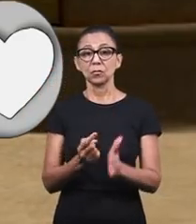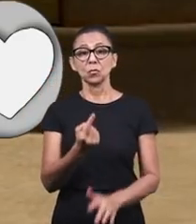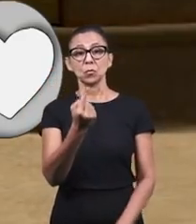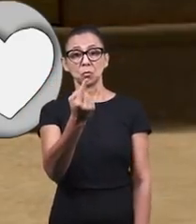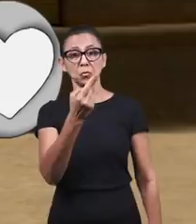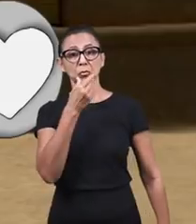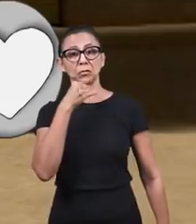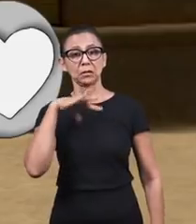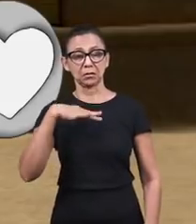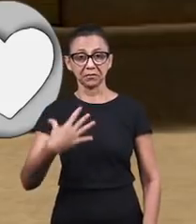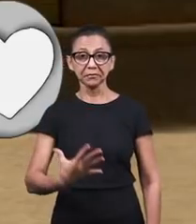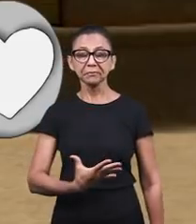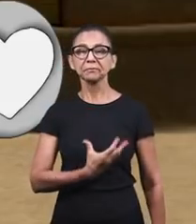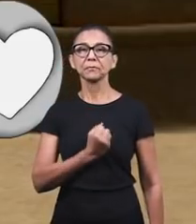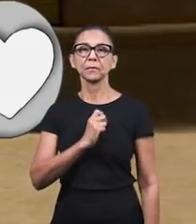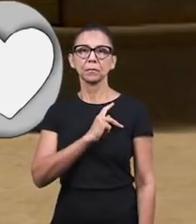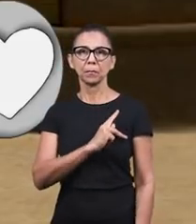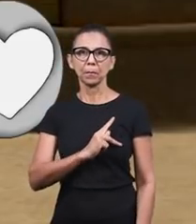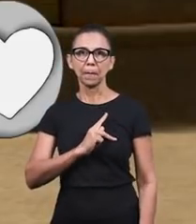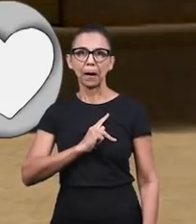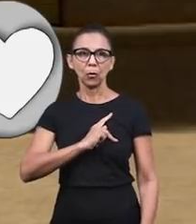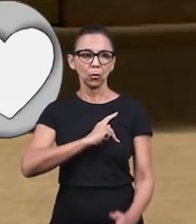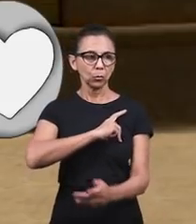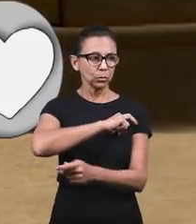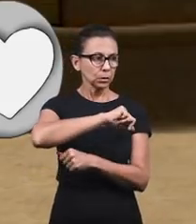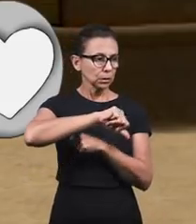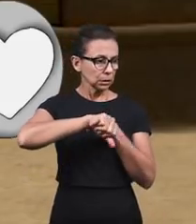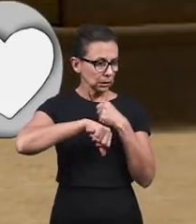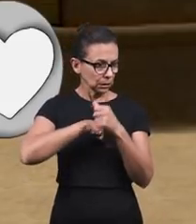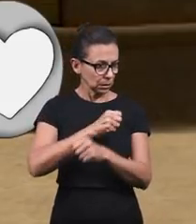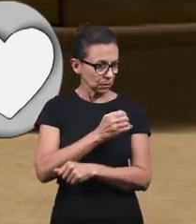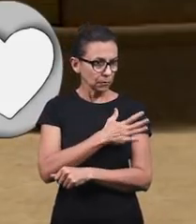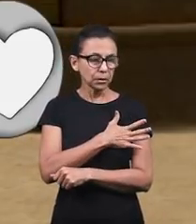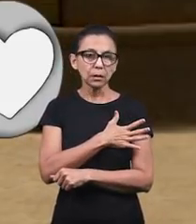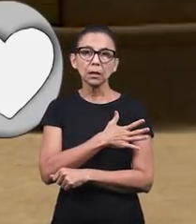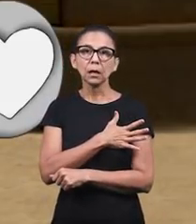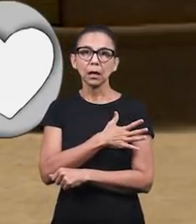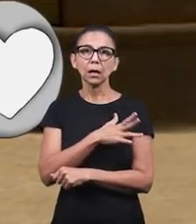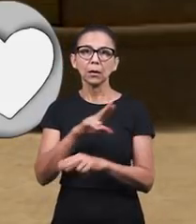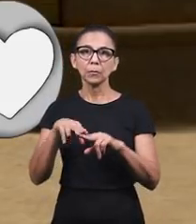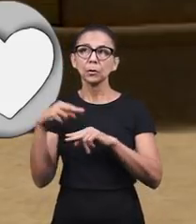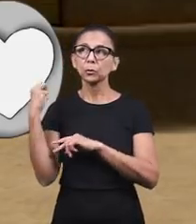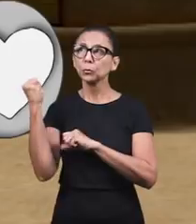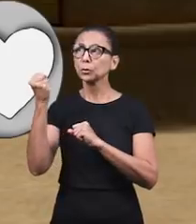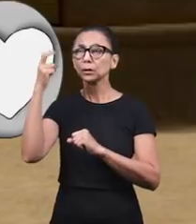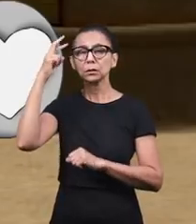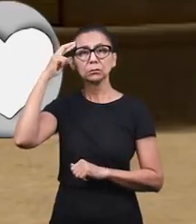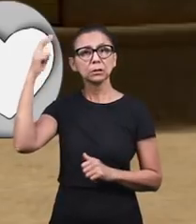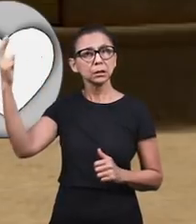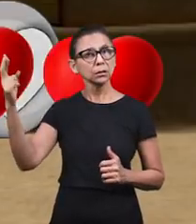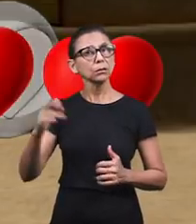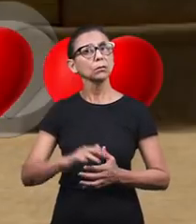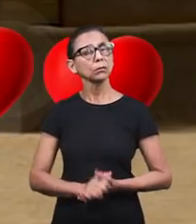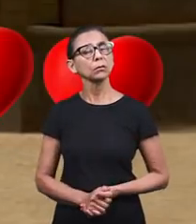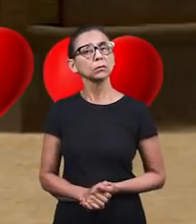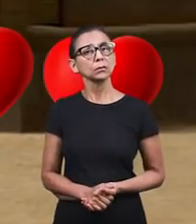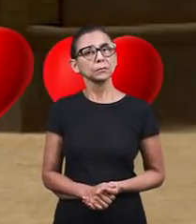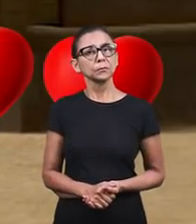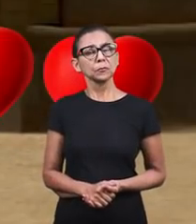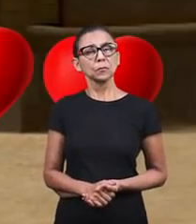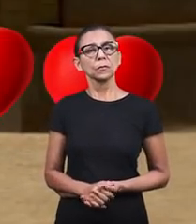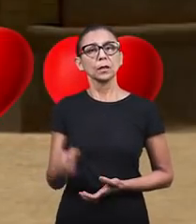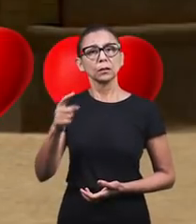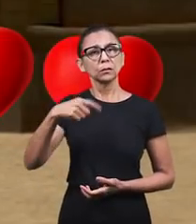Jesus estava vivo. Paulo teve uma vida transformada através do poder do Senhor. Assim como essas pessoas,